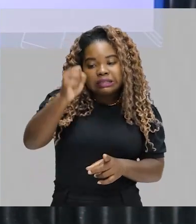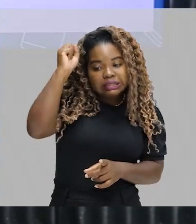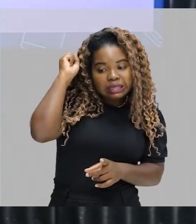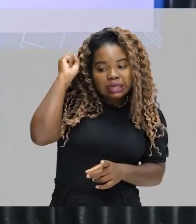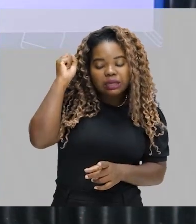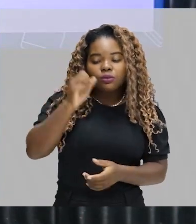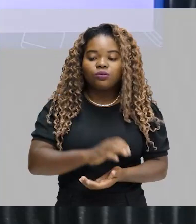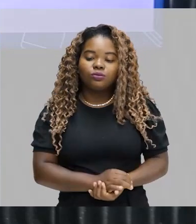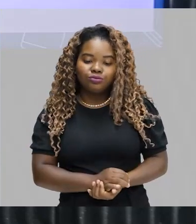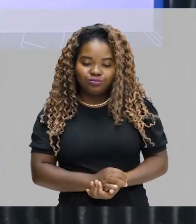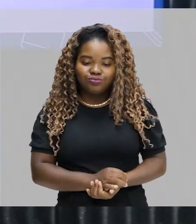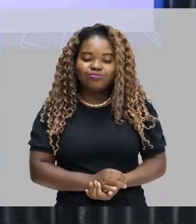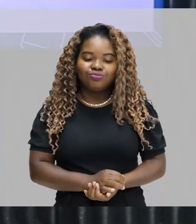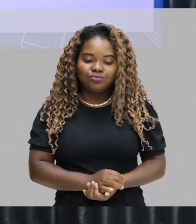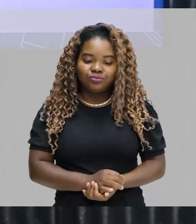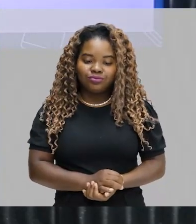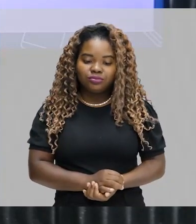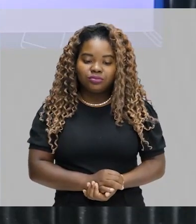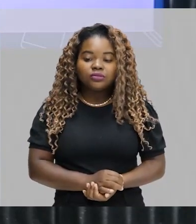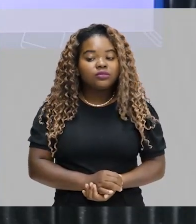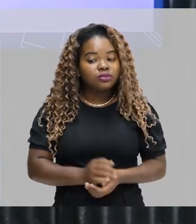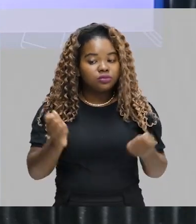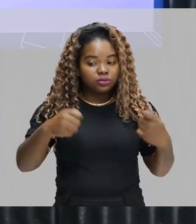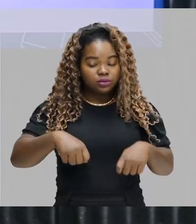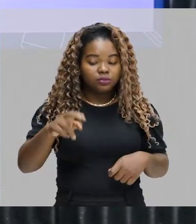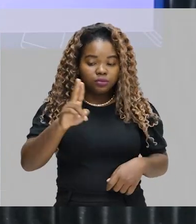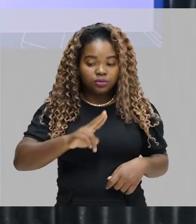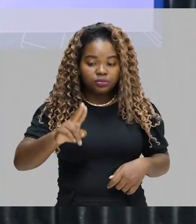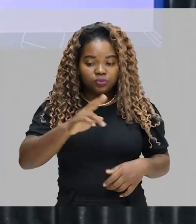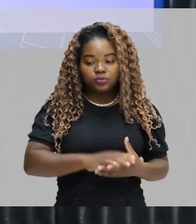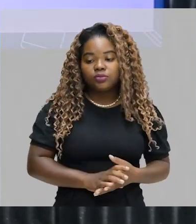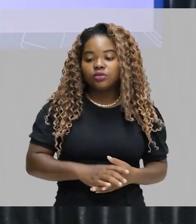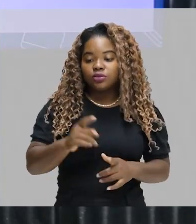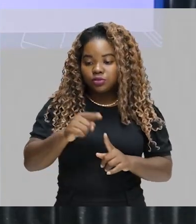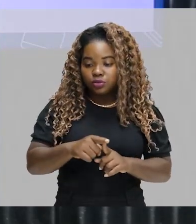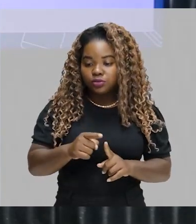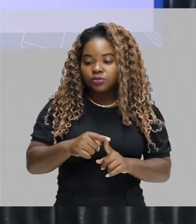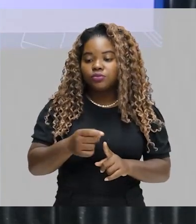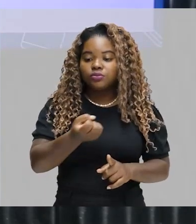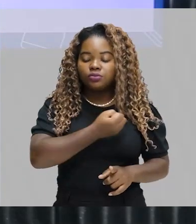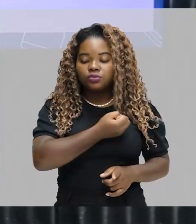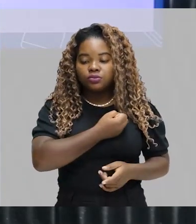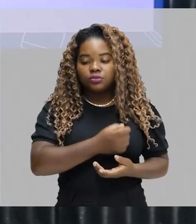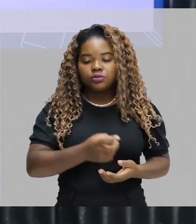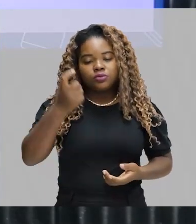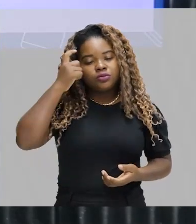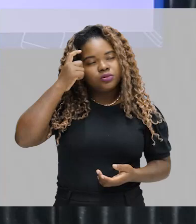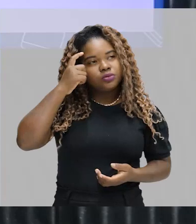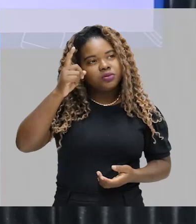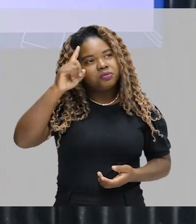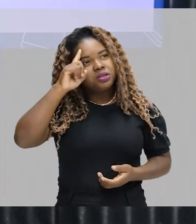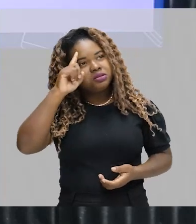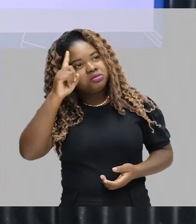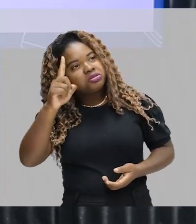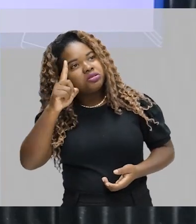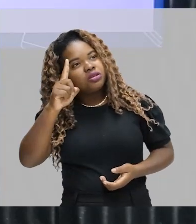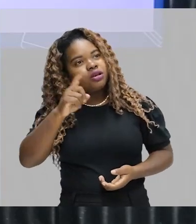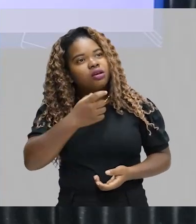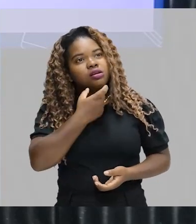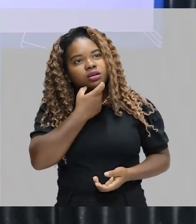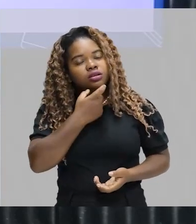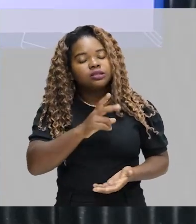nessas situações, você utiliza também os números ordinais. Quando a gente pensa nas datas em